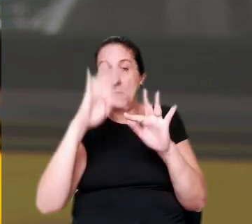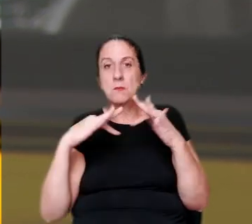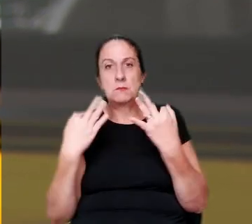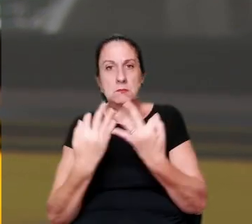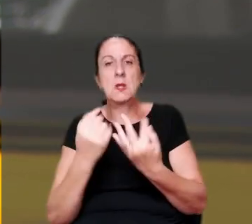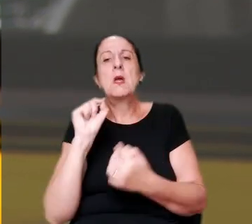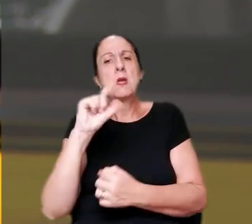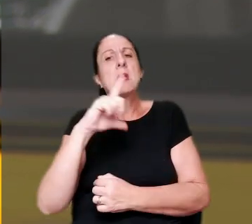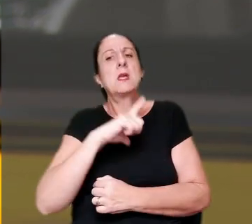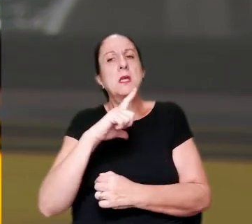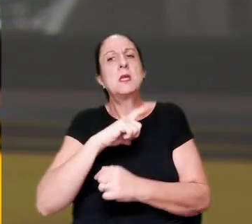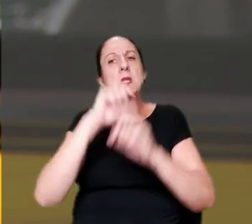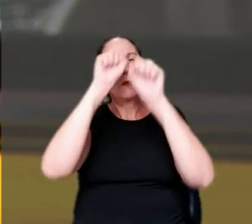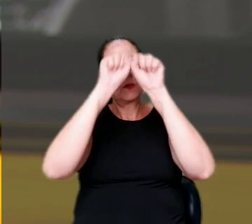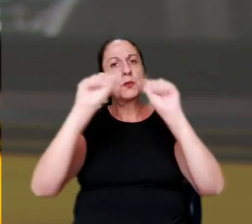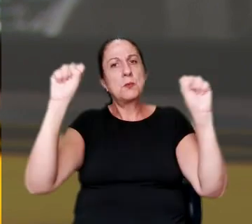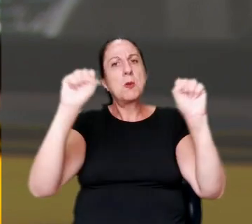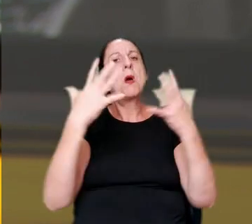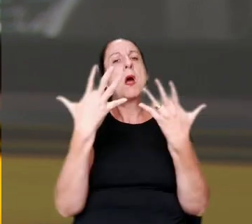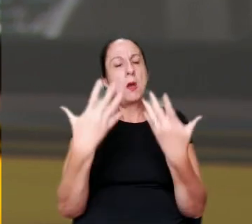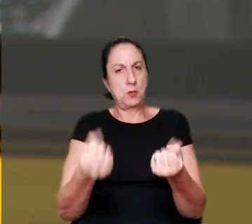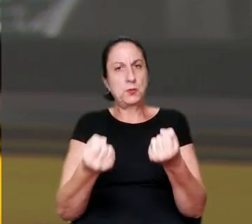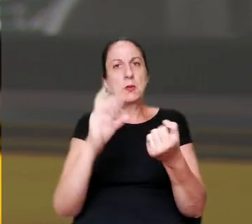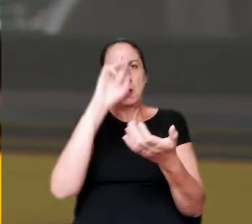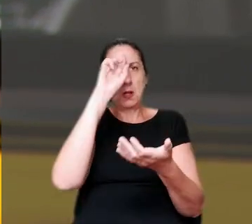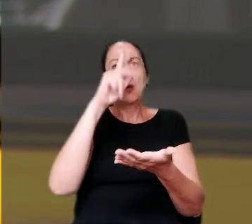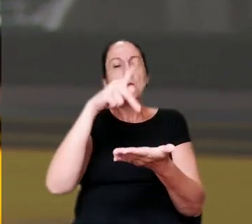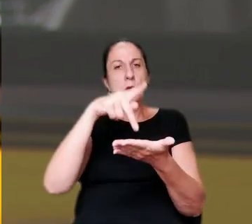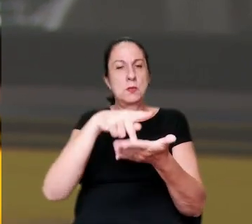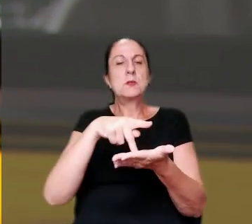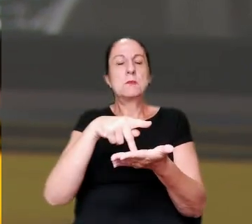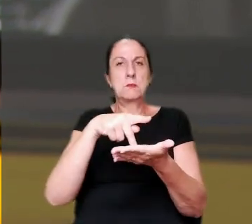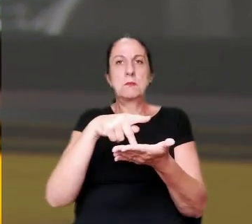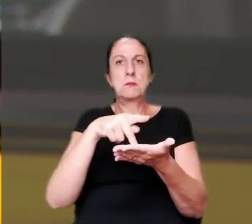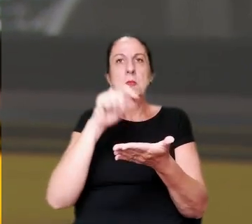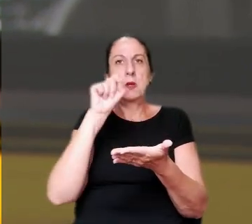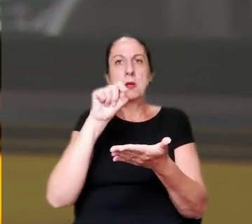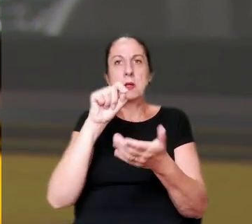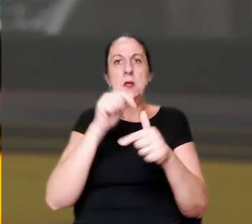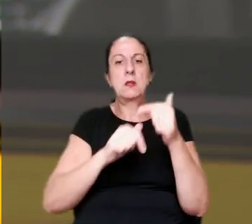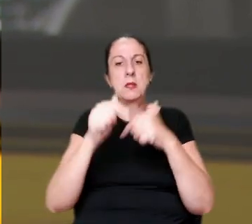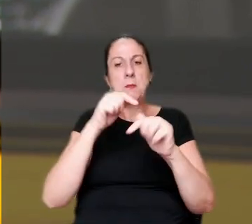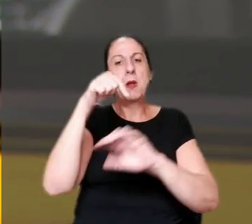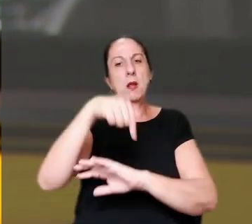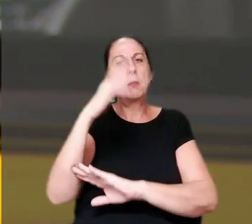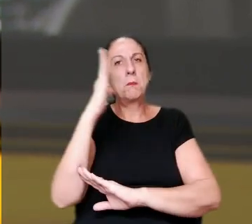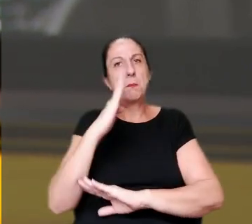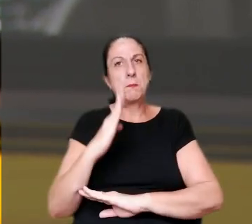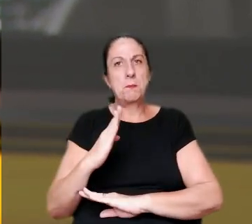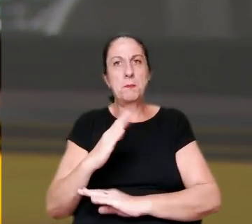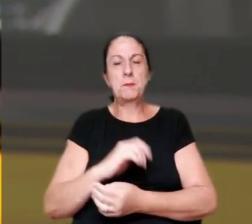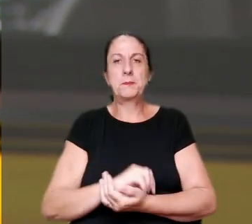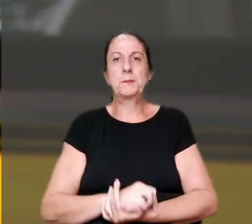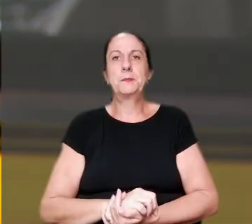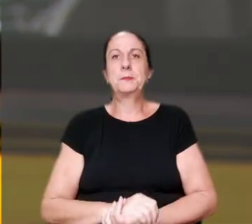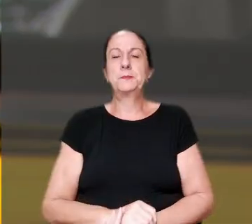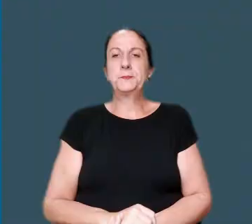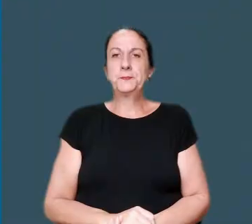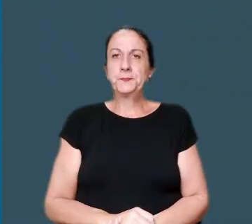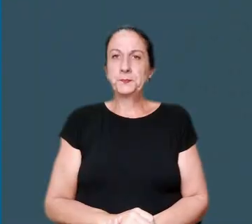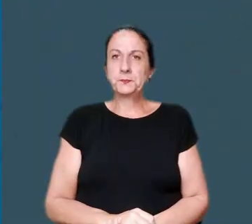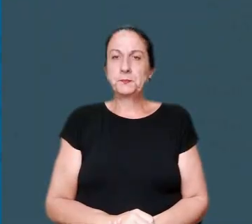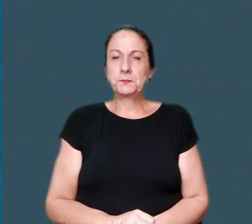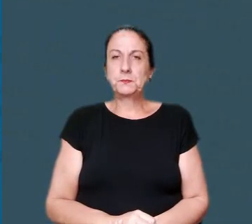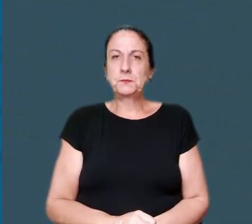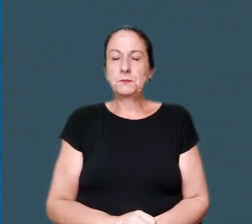de alemão e tal, e que obteve do Supremo a autorização, o reconhecimento do seu status de empregado aqui.